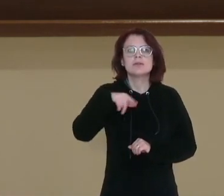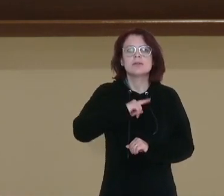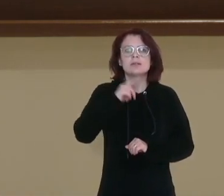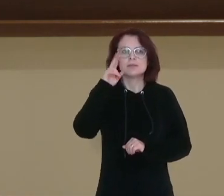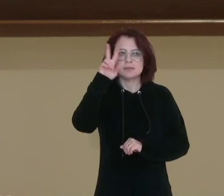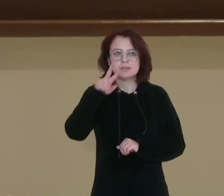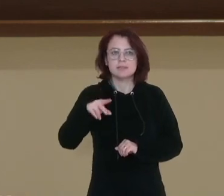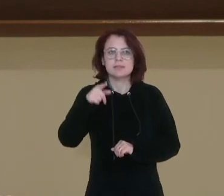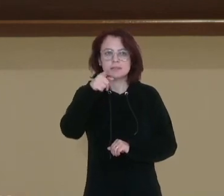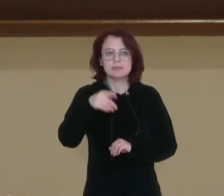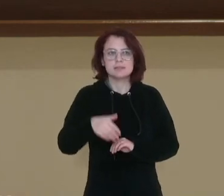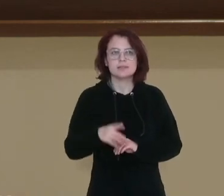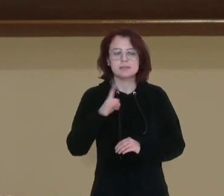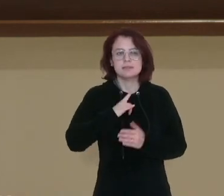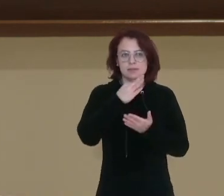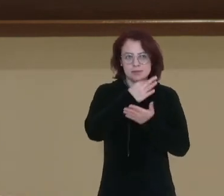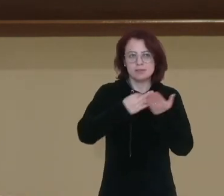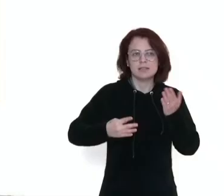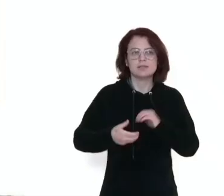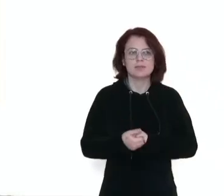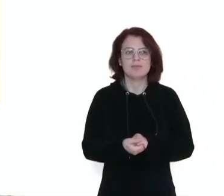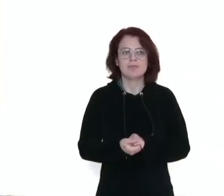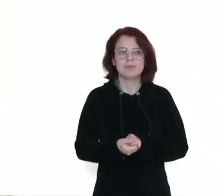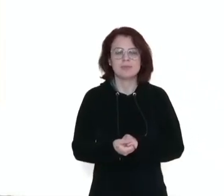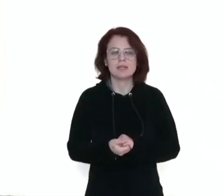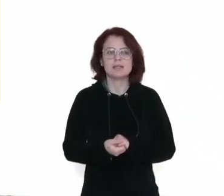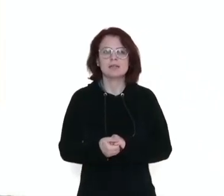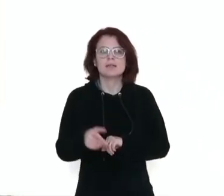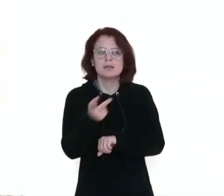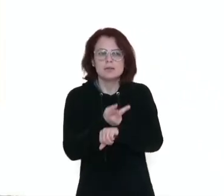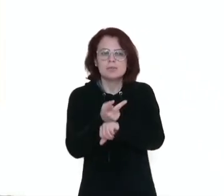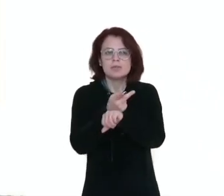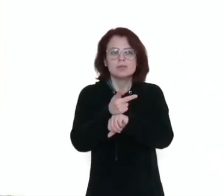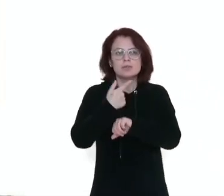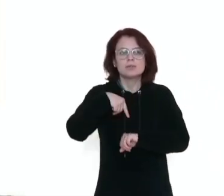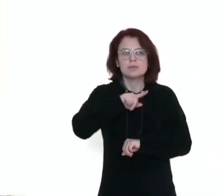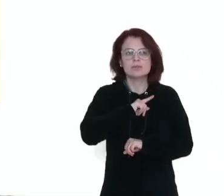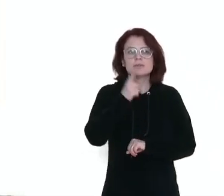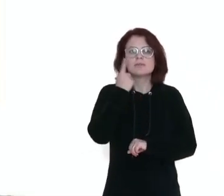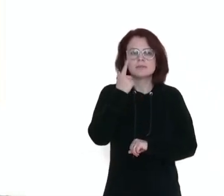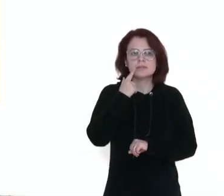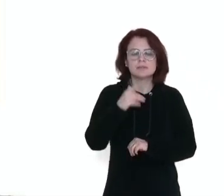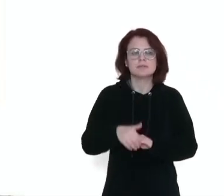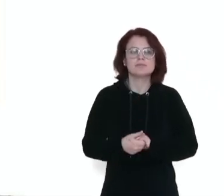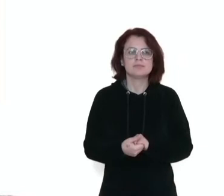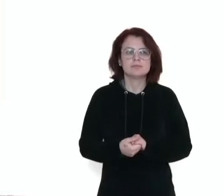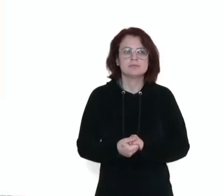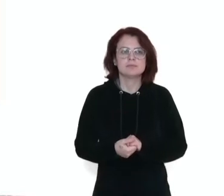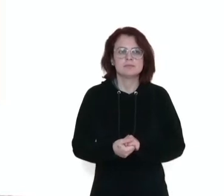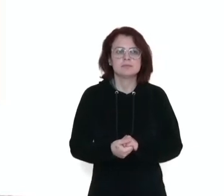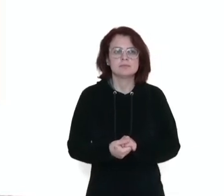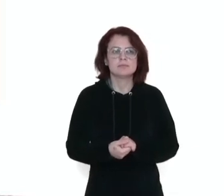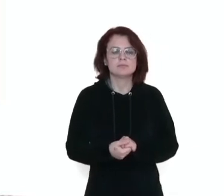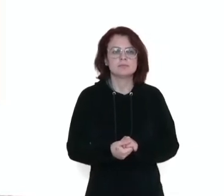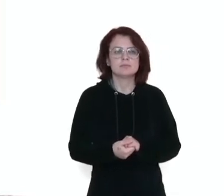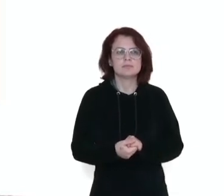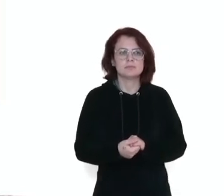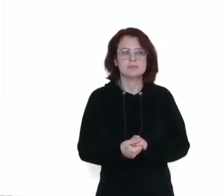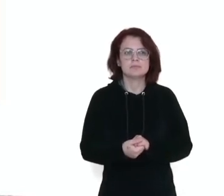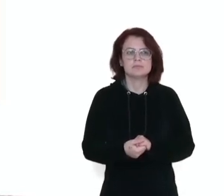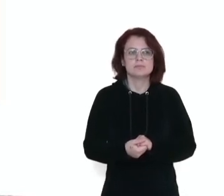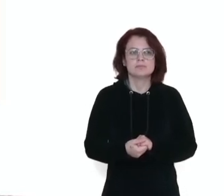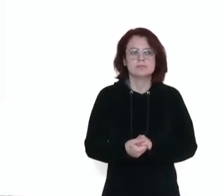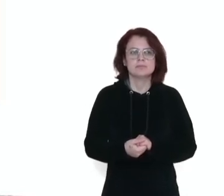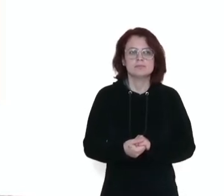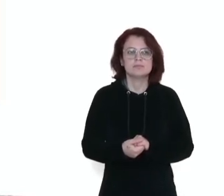para vocês um texto que nos permitiu, né, explorar bem o uso do mas e do mais. Então vamos retomar a leitura